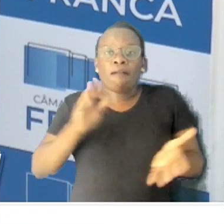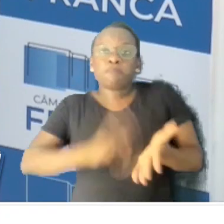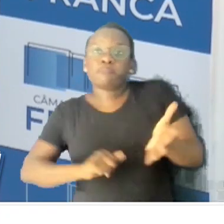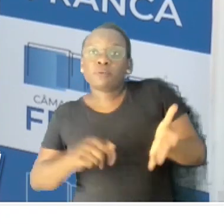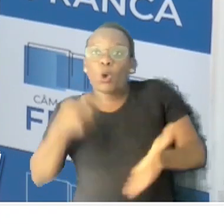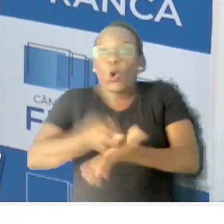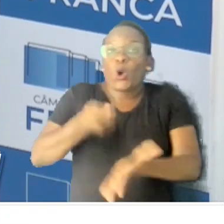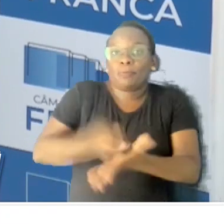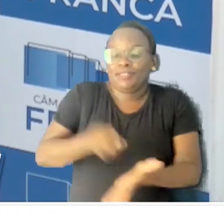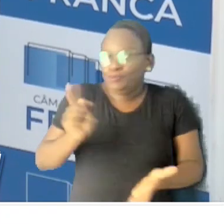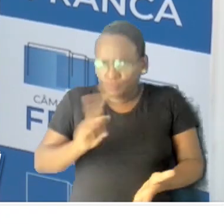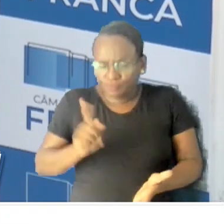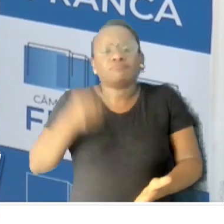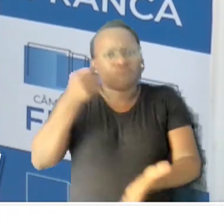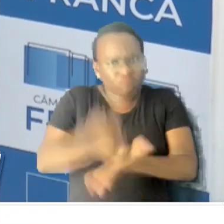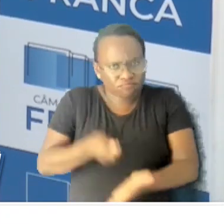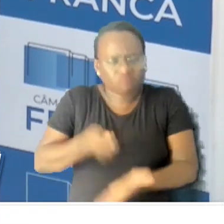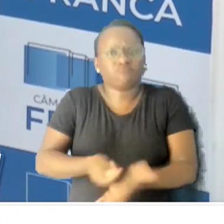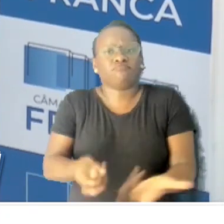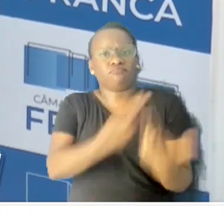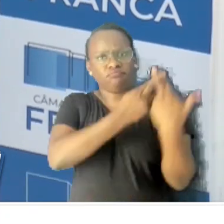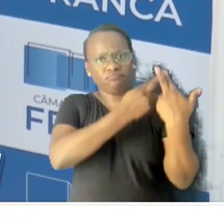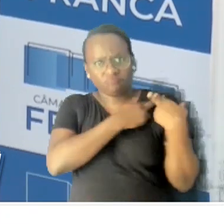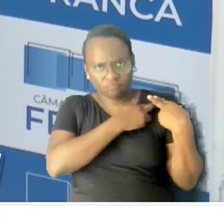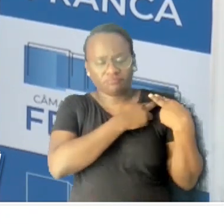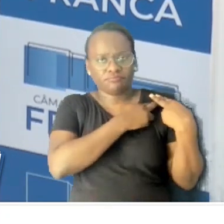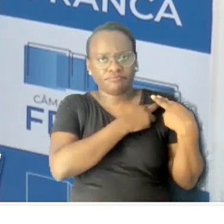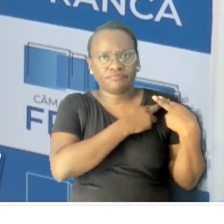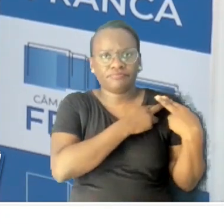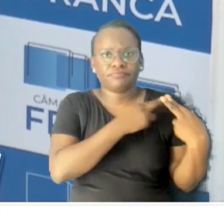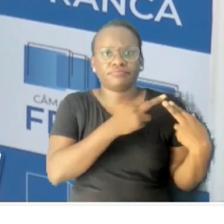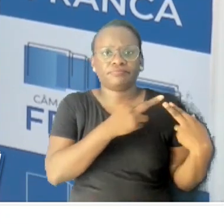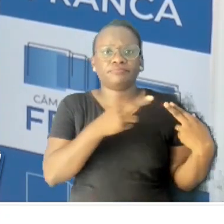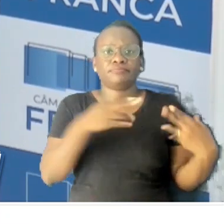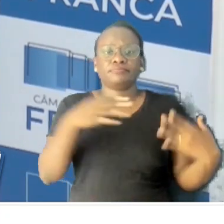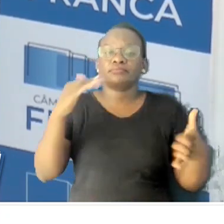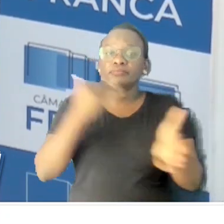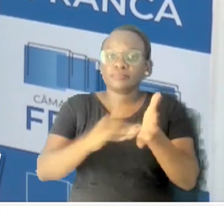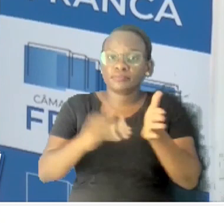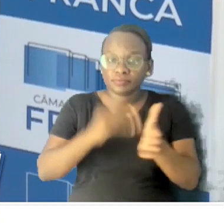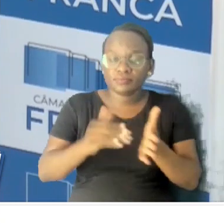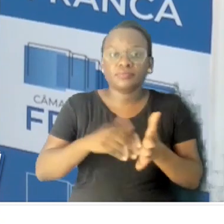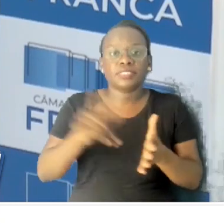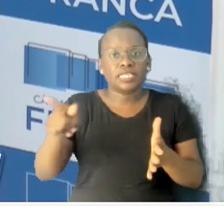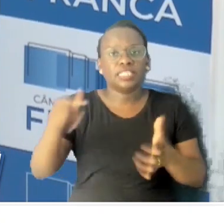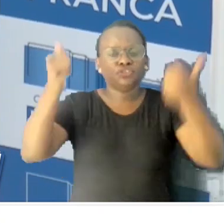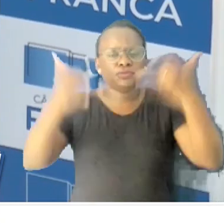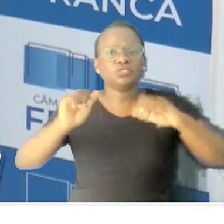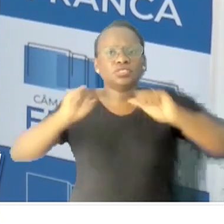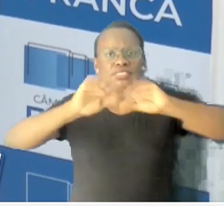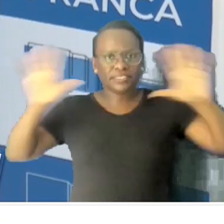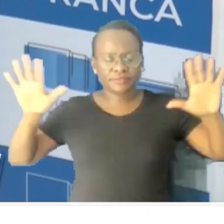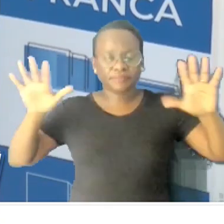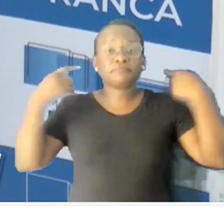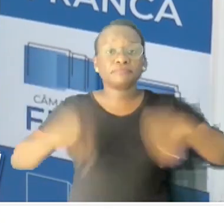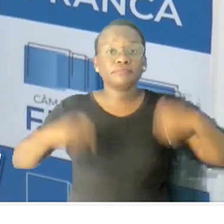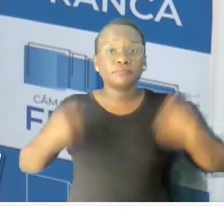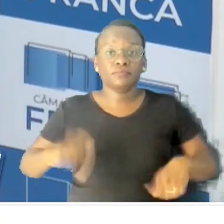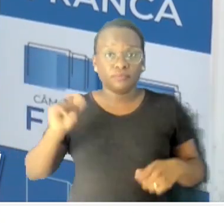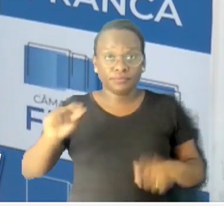a responsabilidade da secretaria. Ele é muito claro, nós precisamos ter